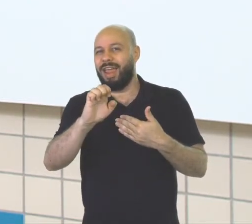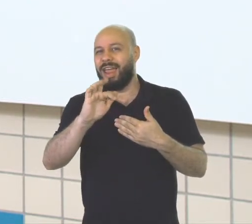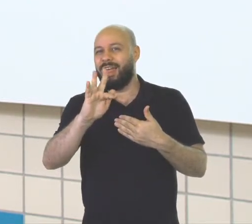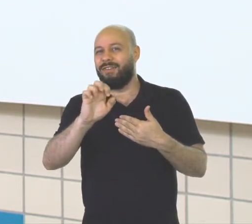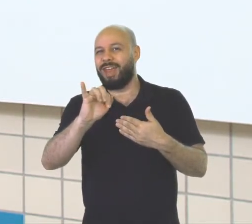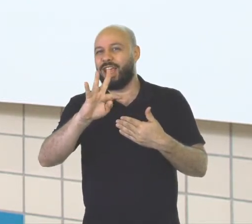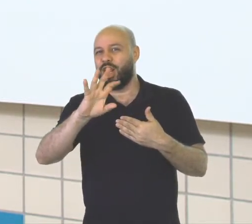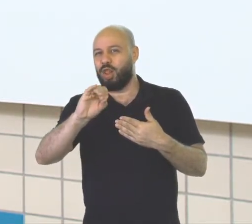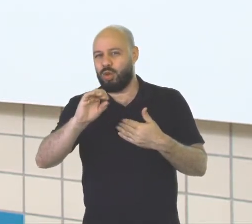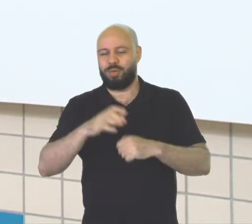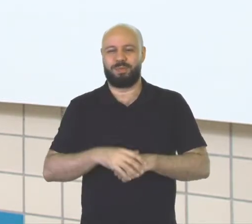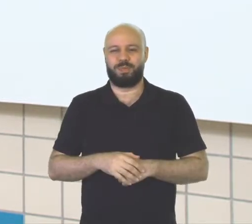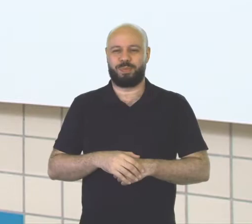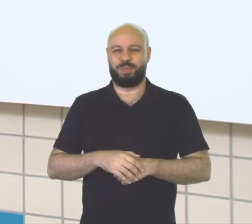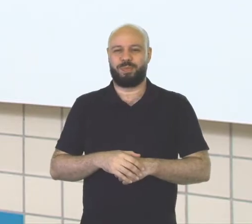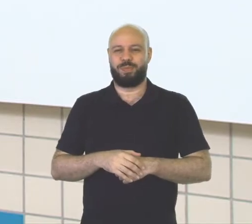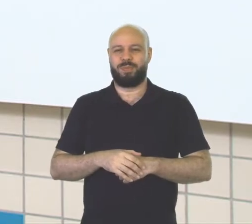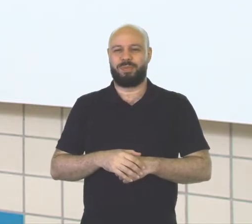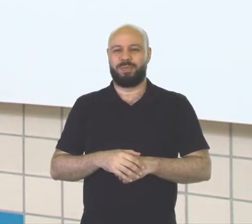hot. So,